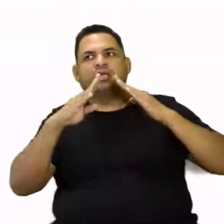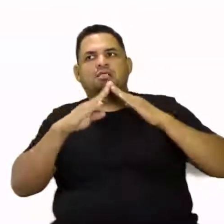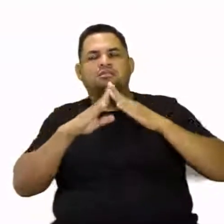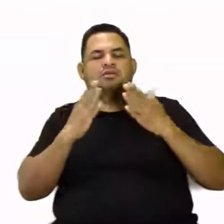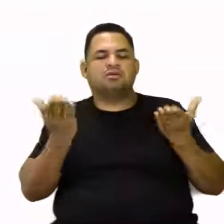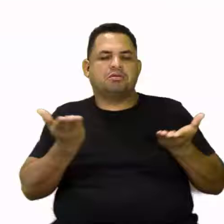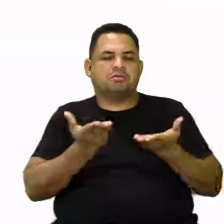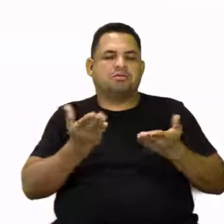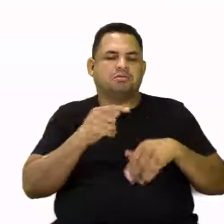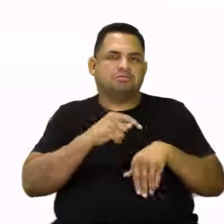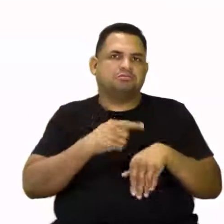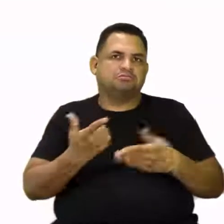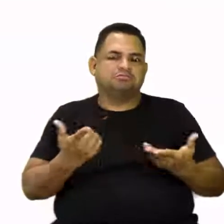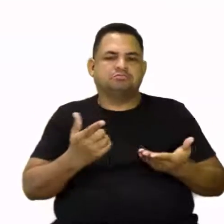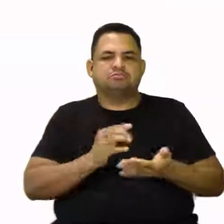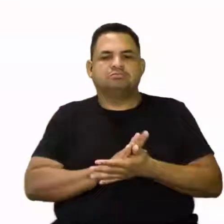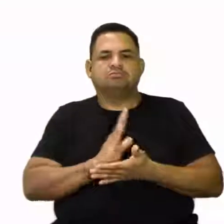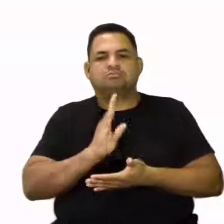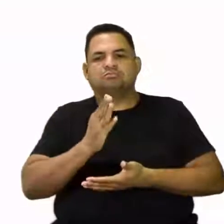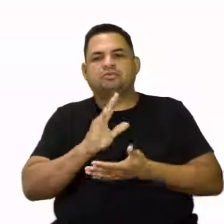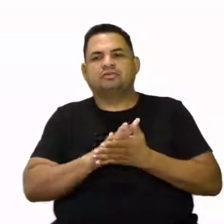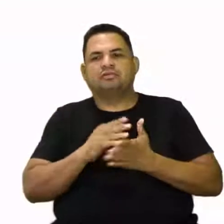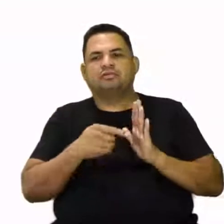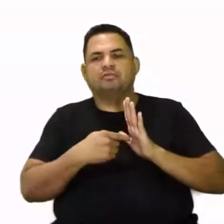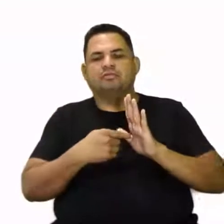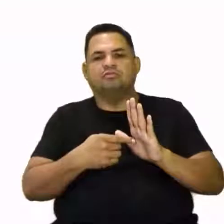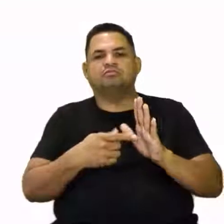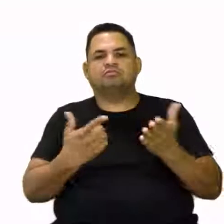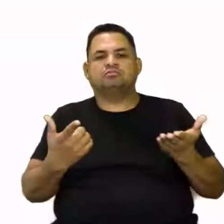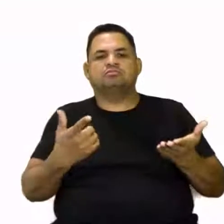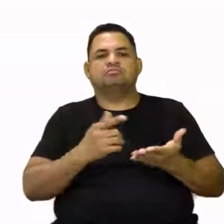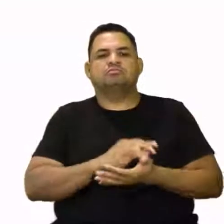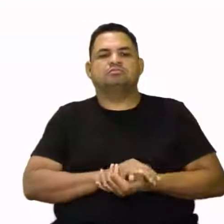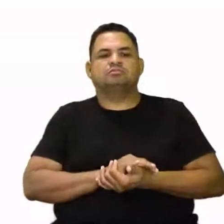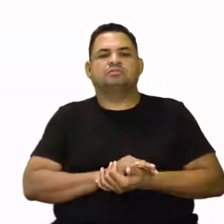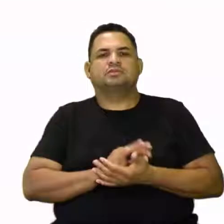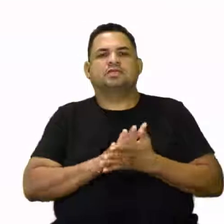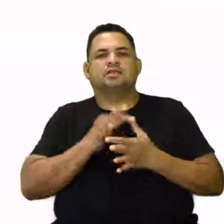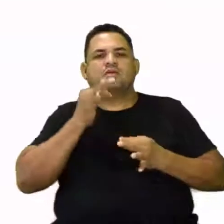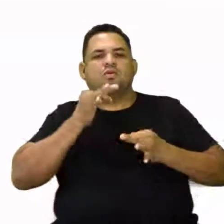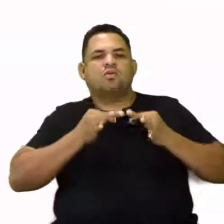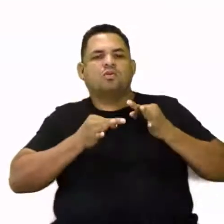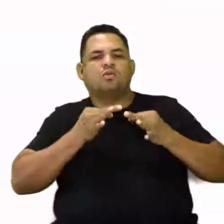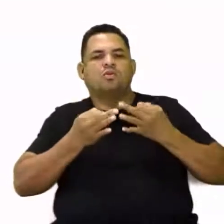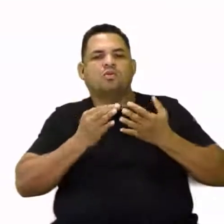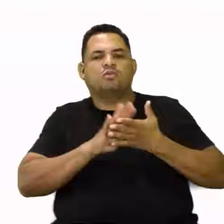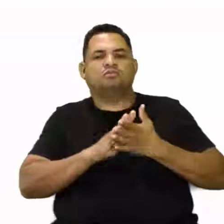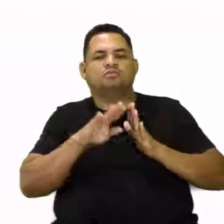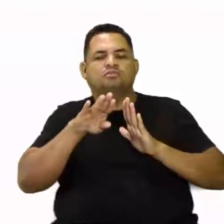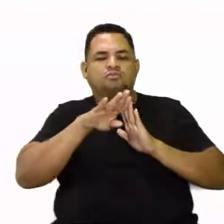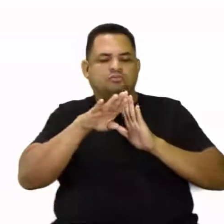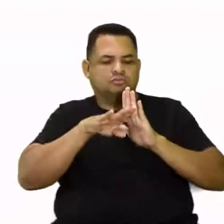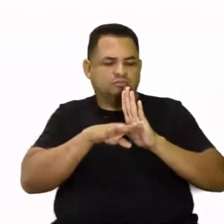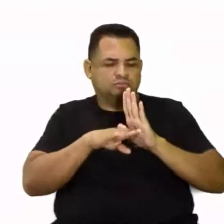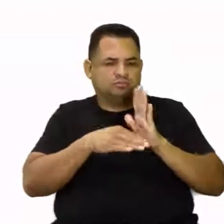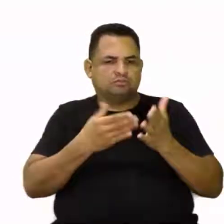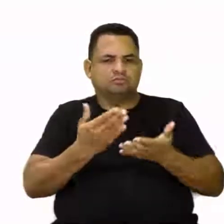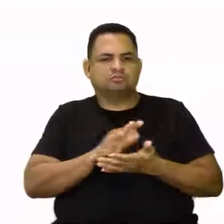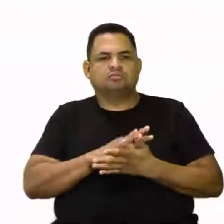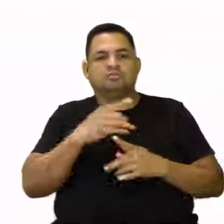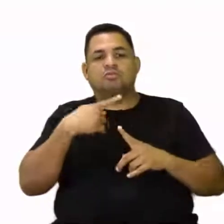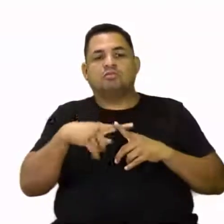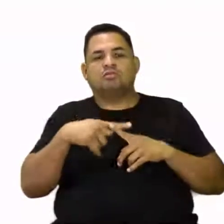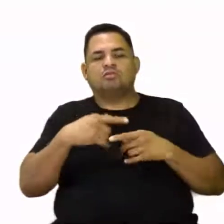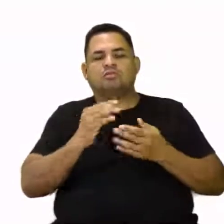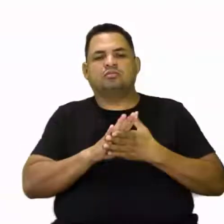hoje. Isso. Então, ali ele já vem dizendo que vai dar uma ordem, uma lista numerada de algum motivo, de alguma razão. Porque